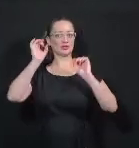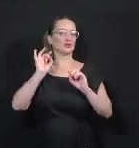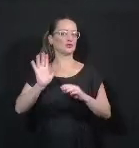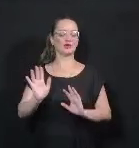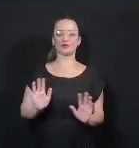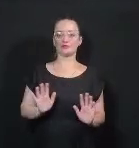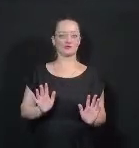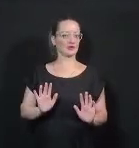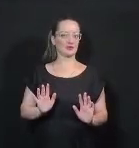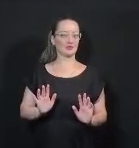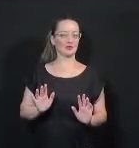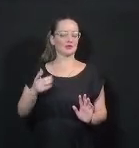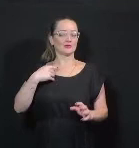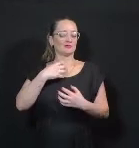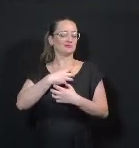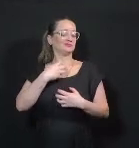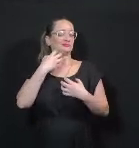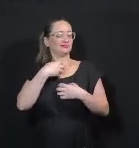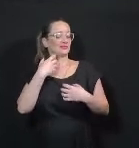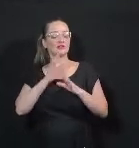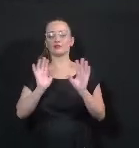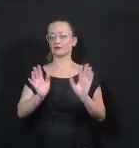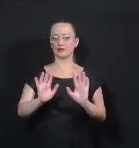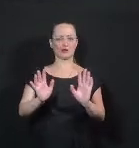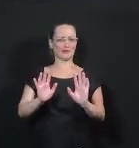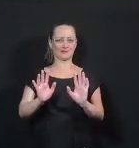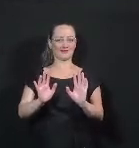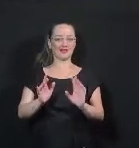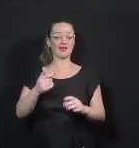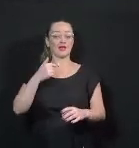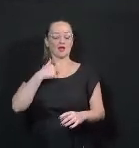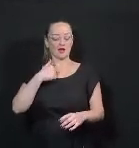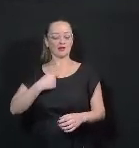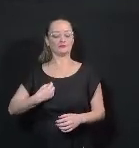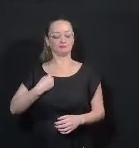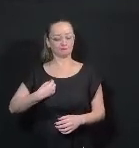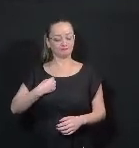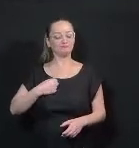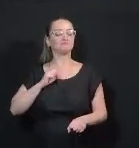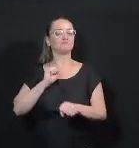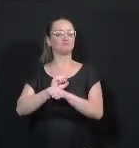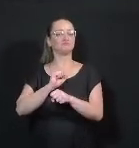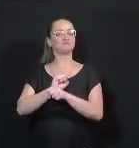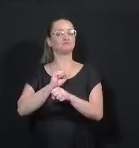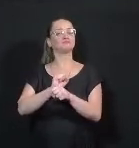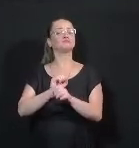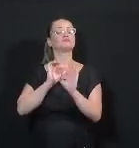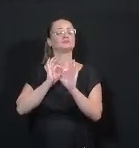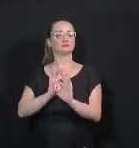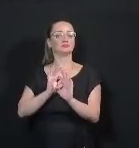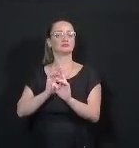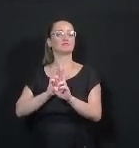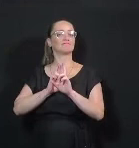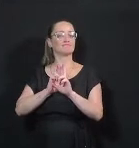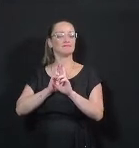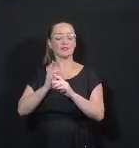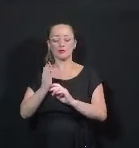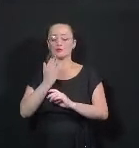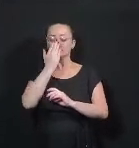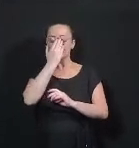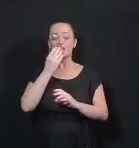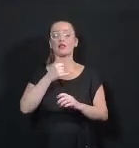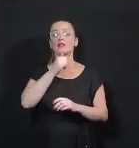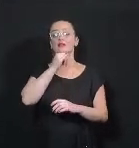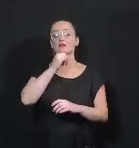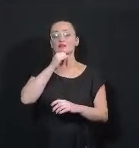falando isso romanticamente, eu estou me espelhando em exemplos